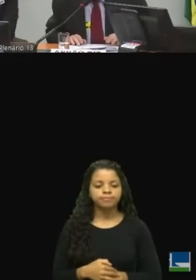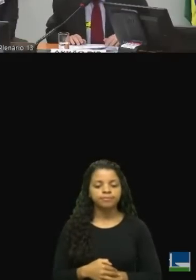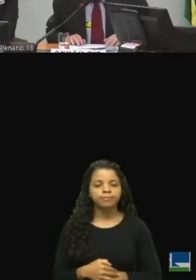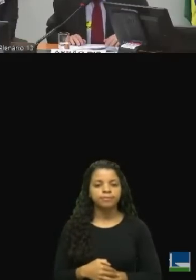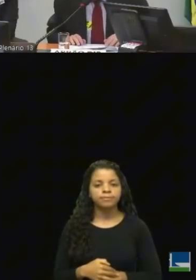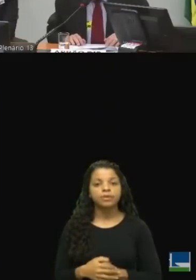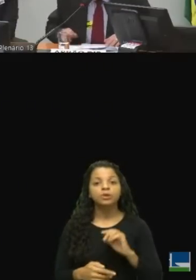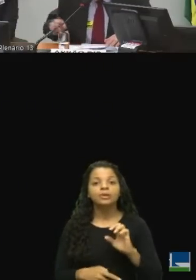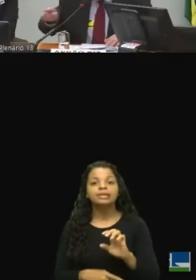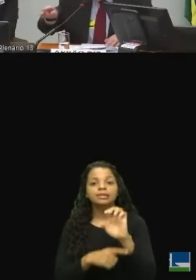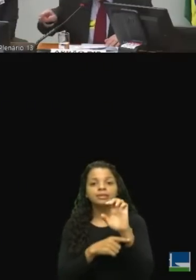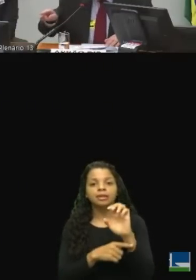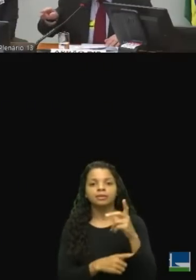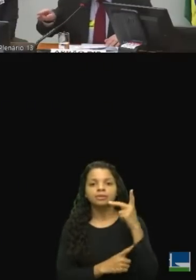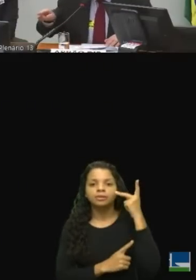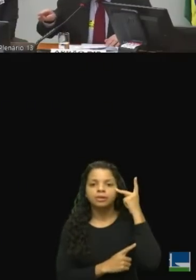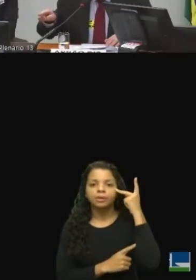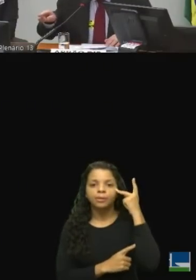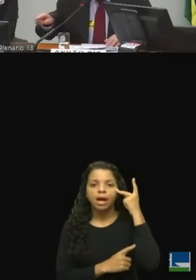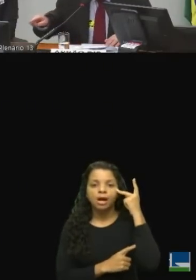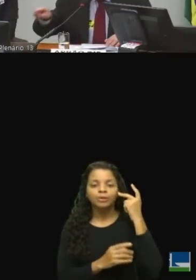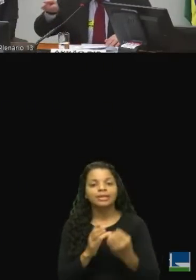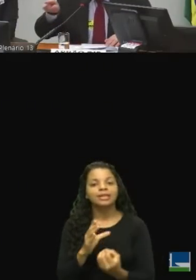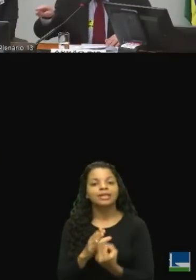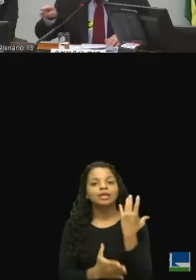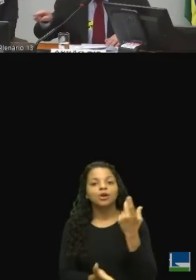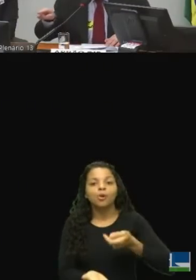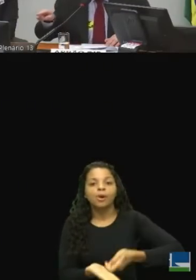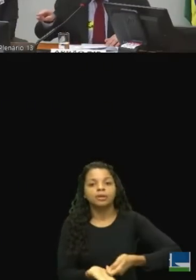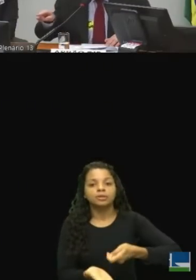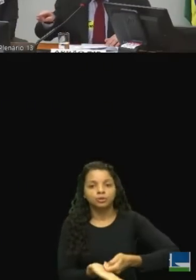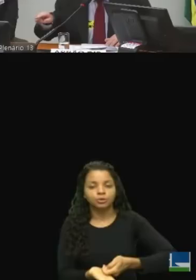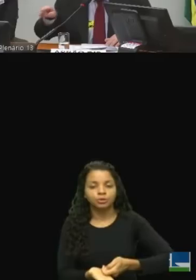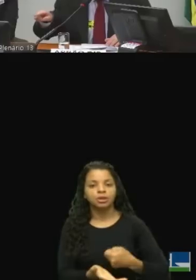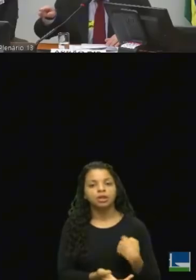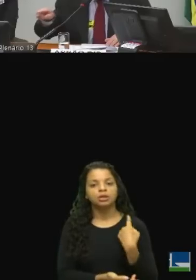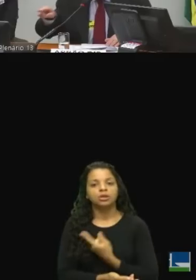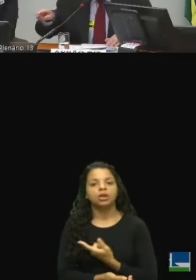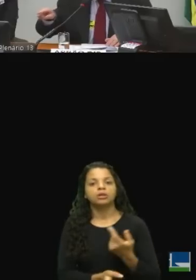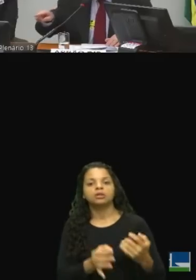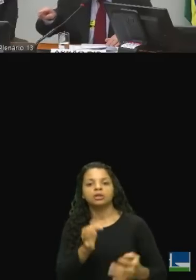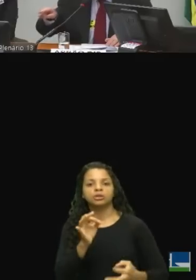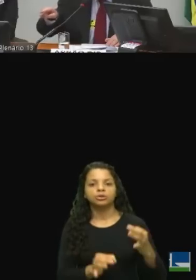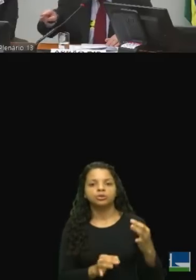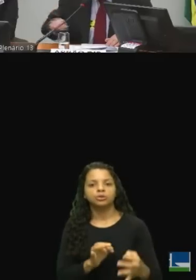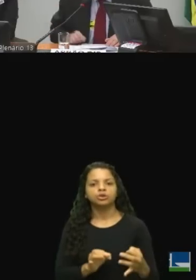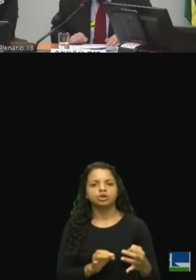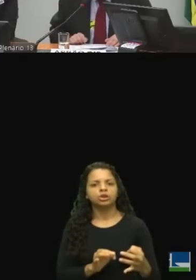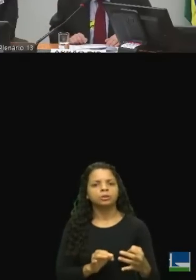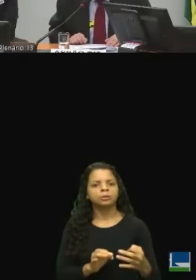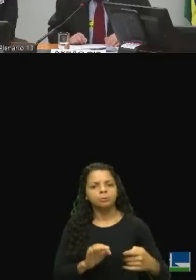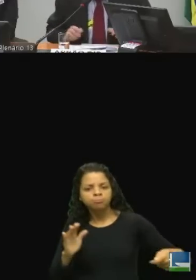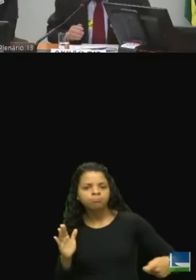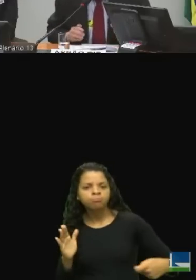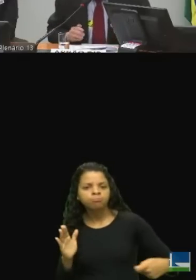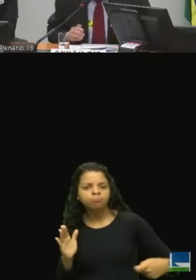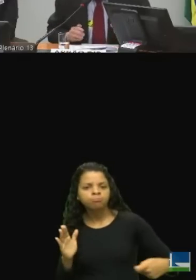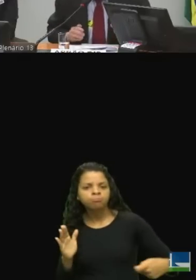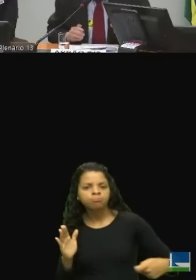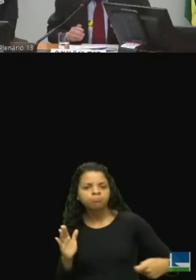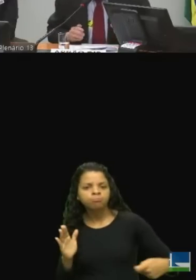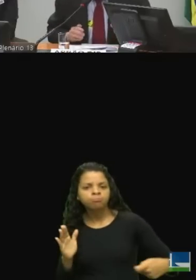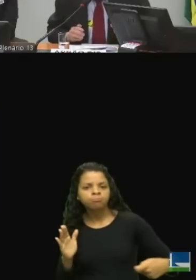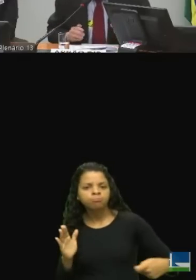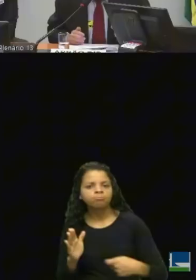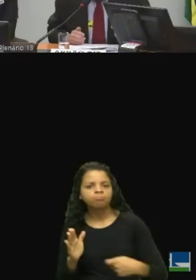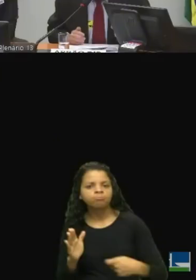Paulo, que criou esta exigência, e nós, na Justiça, fizemos com que o Estado de São Paulo revertesse isso. Não é